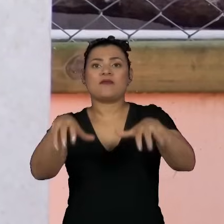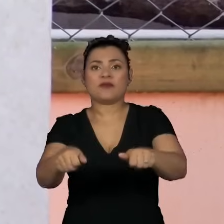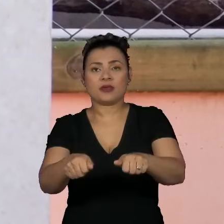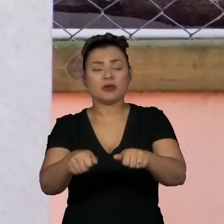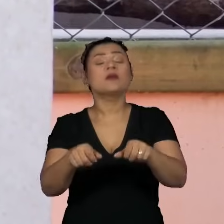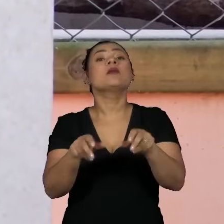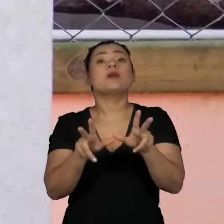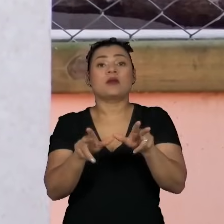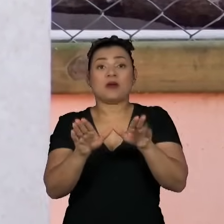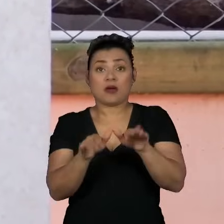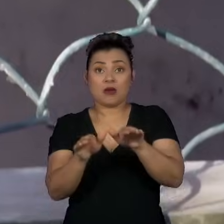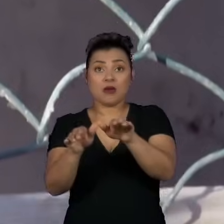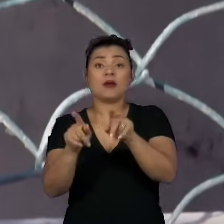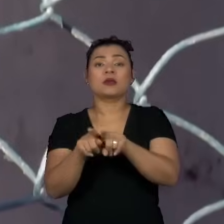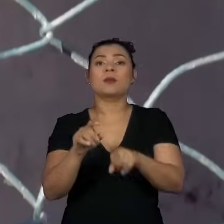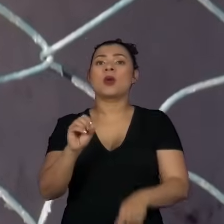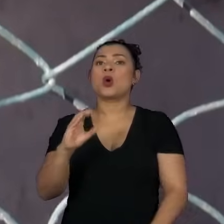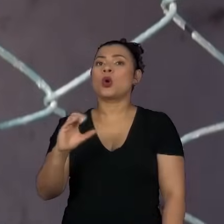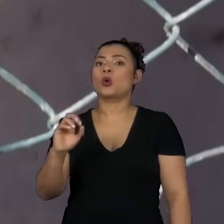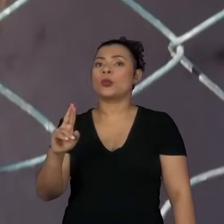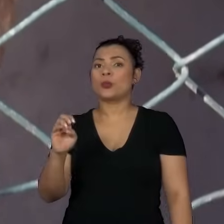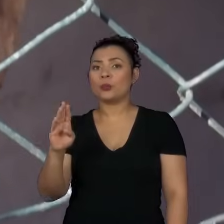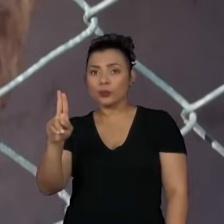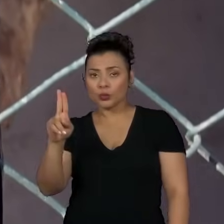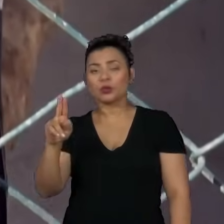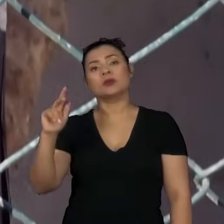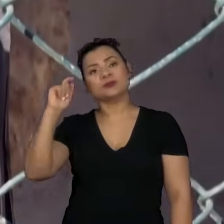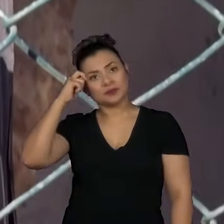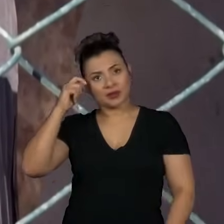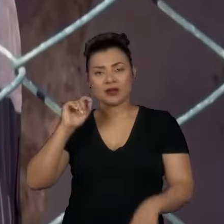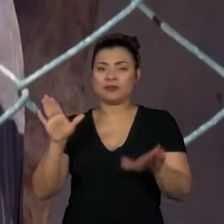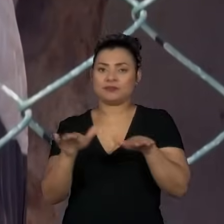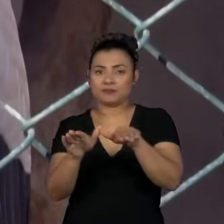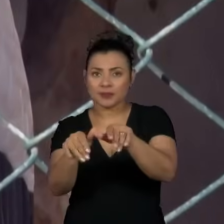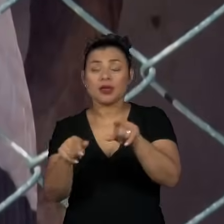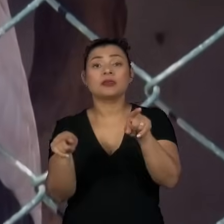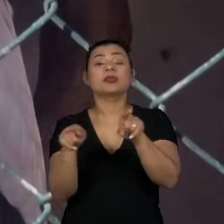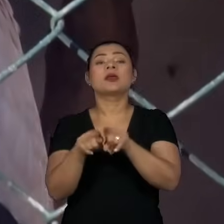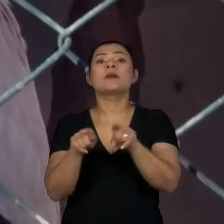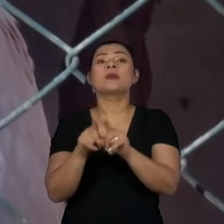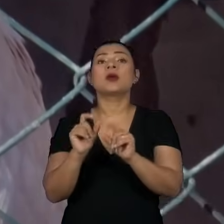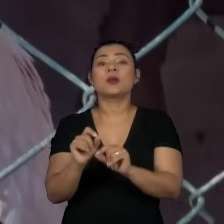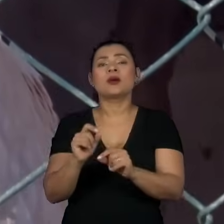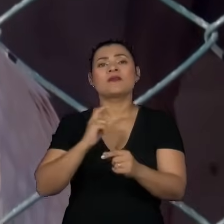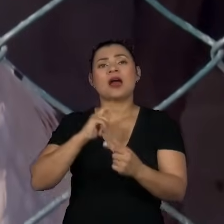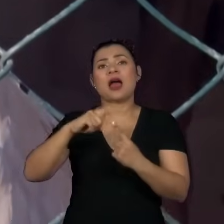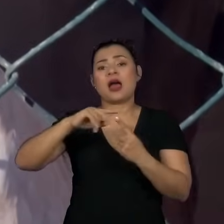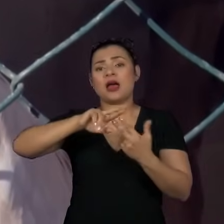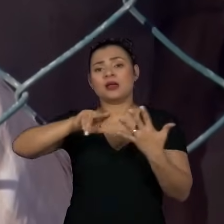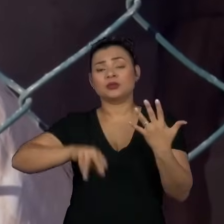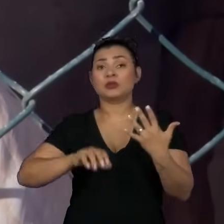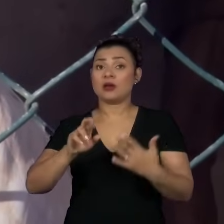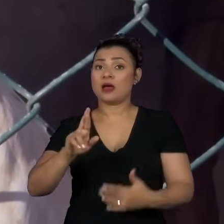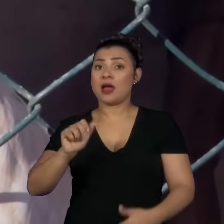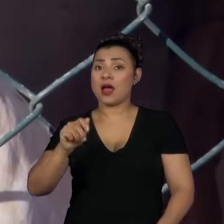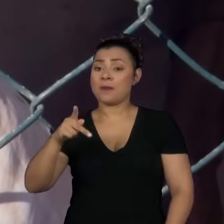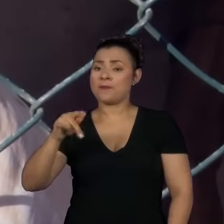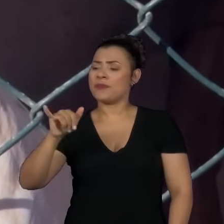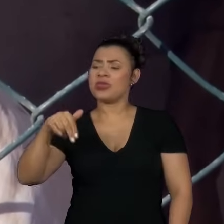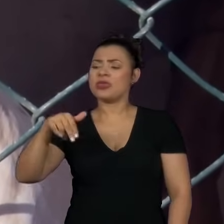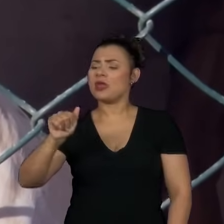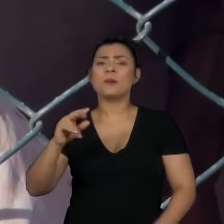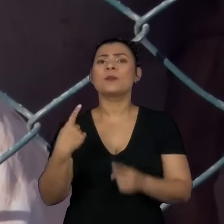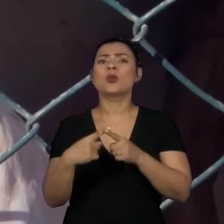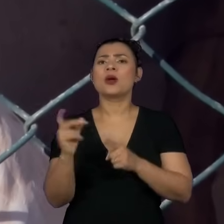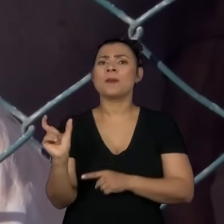águias. Tem também os urubus, né, há discussões, mas são considerados aves de rapina também. A tradução do nome rapina é como se fosse raptar, né, então são animais